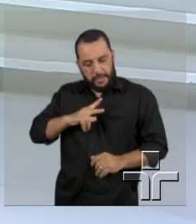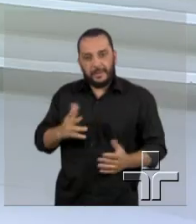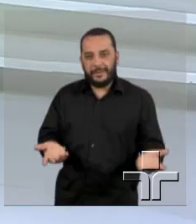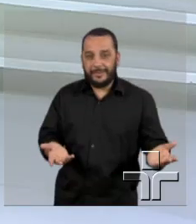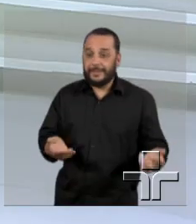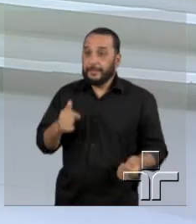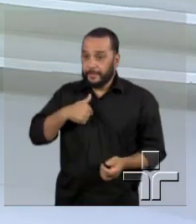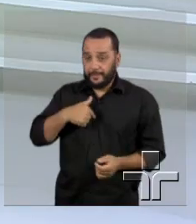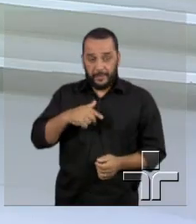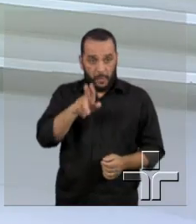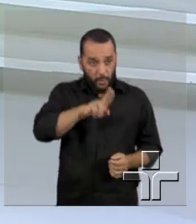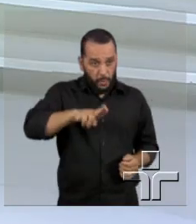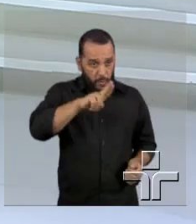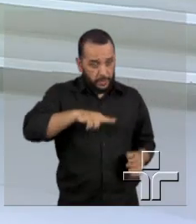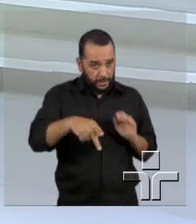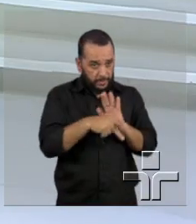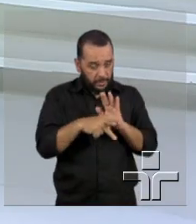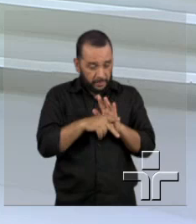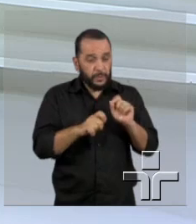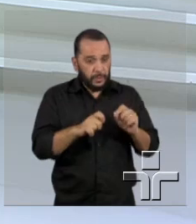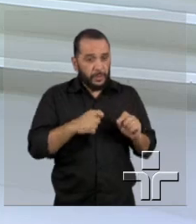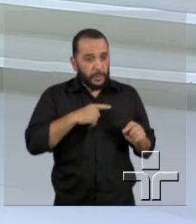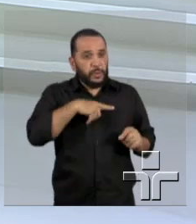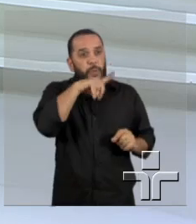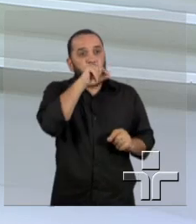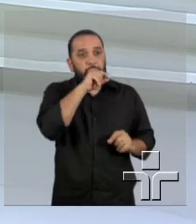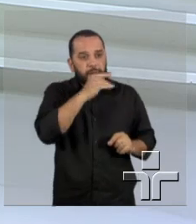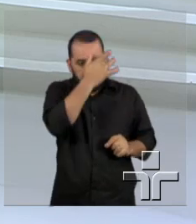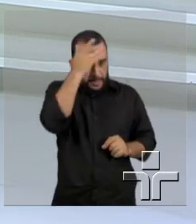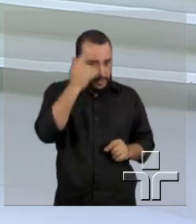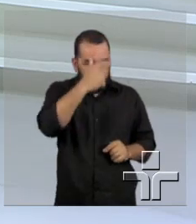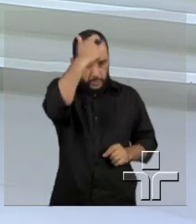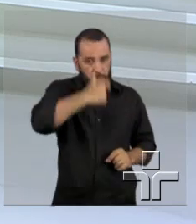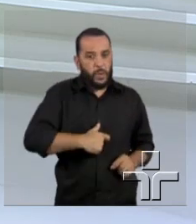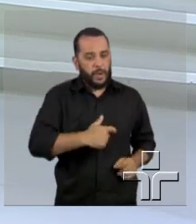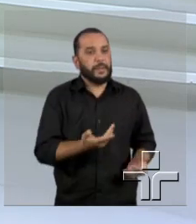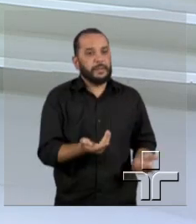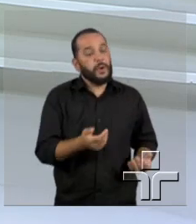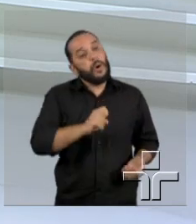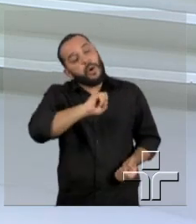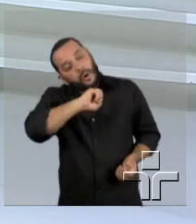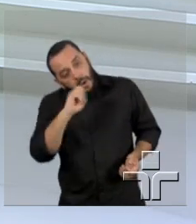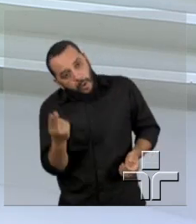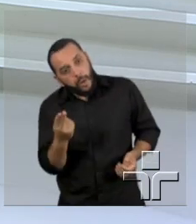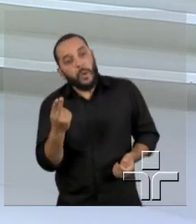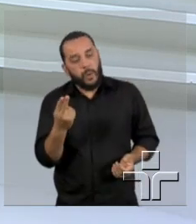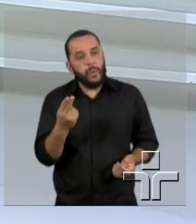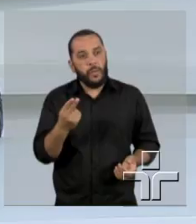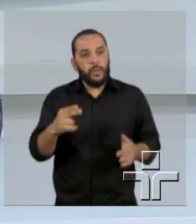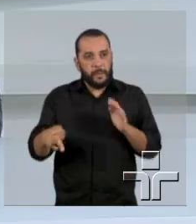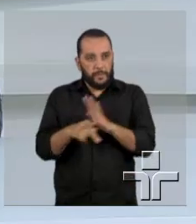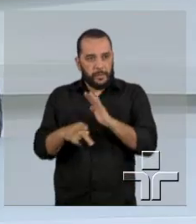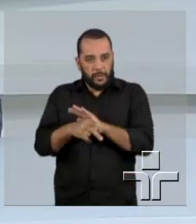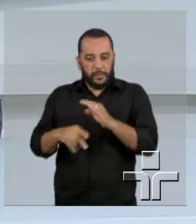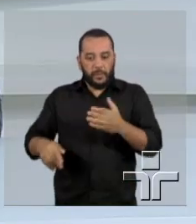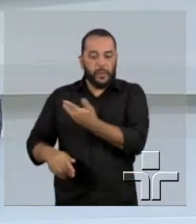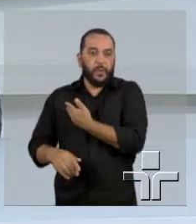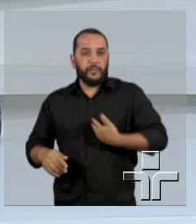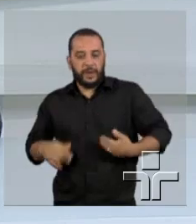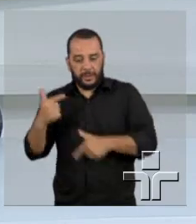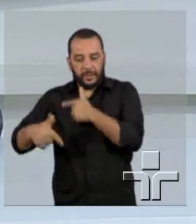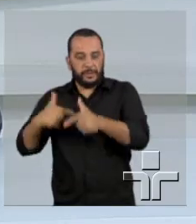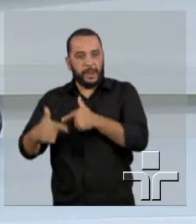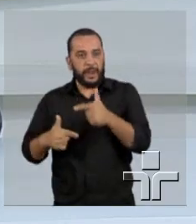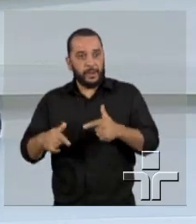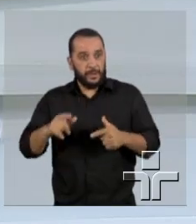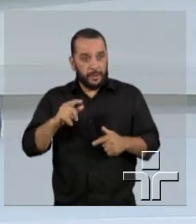Ele usa o Twitter como pessoa, como cidadão comum ou agente público? É um misto. Você tem comunicações ali onde ele